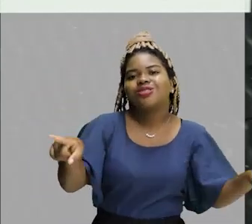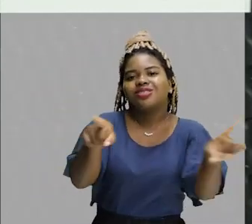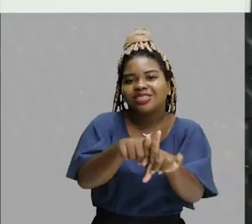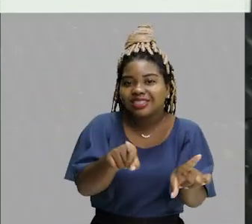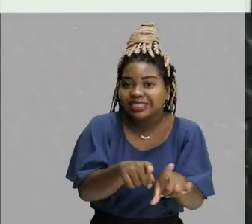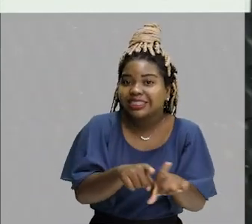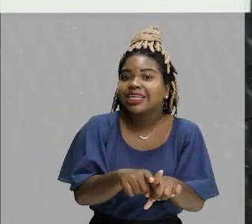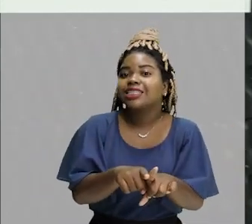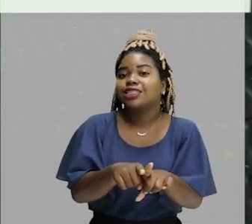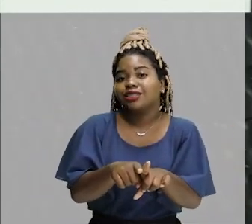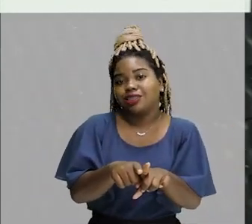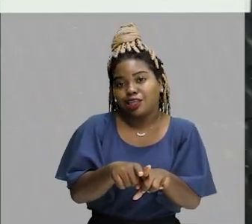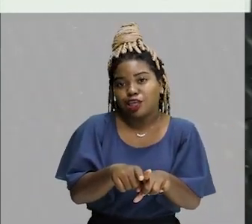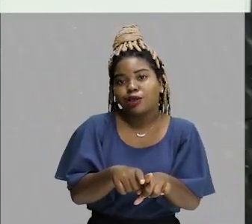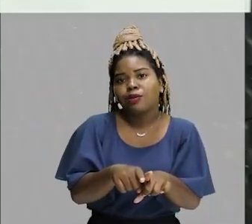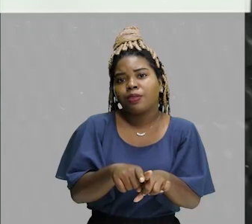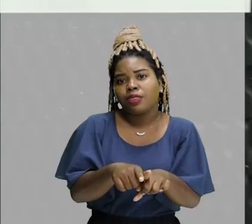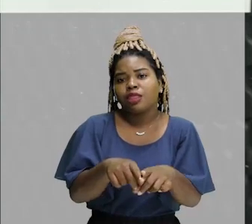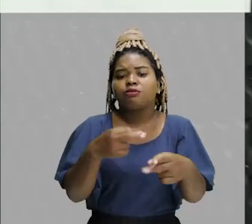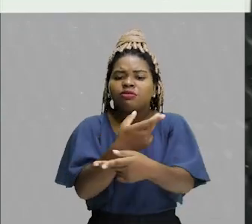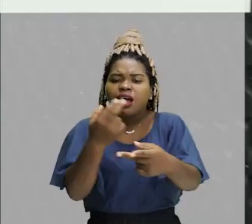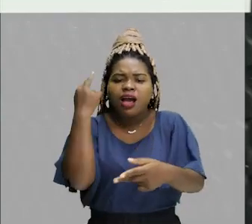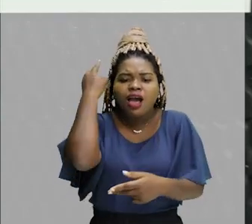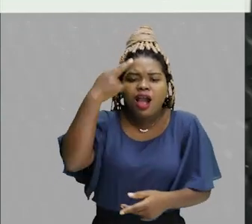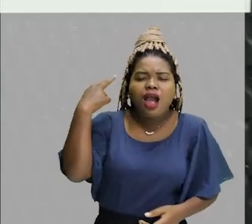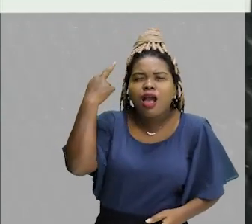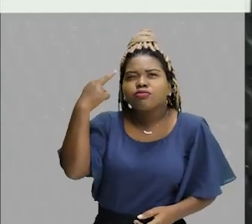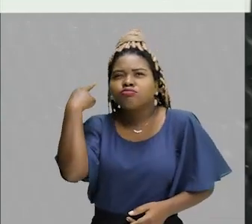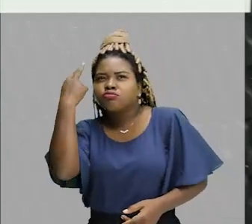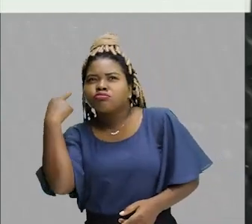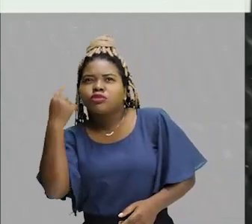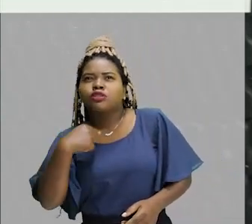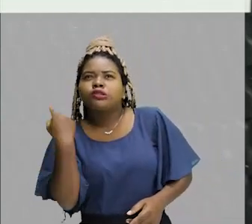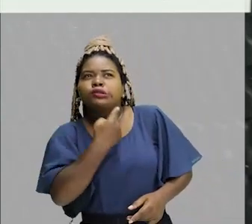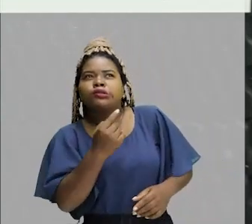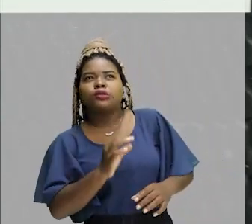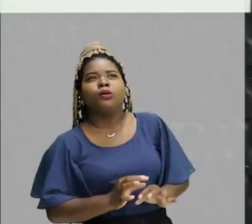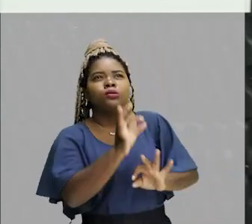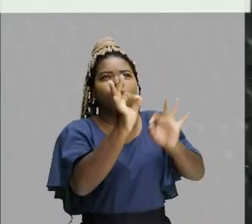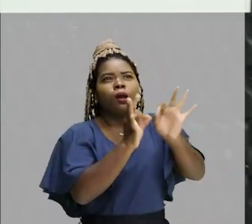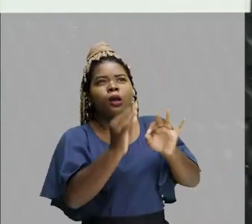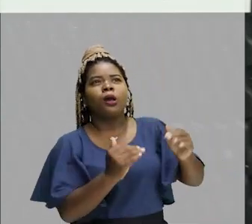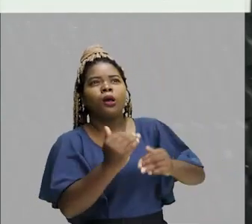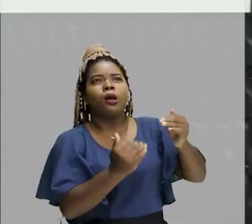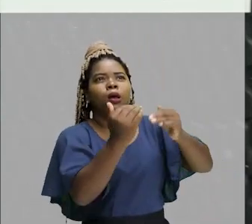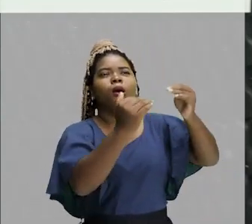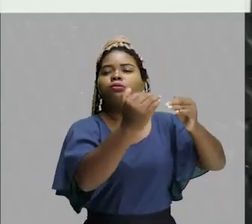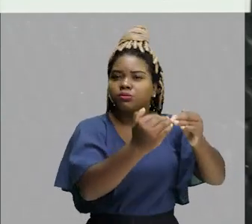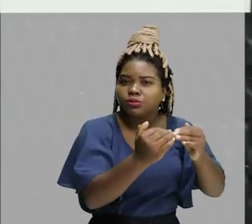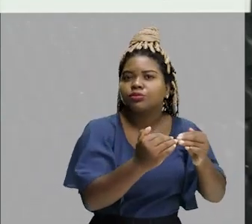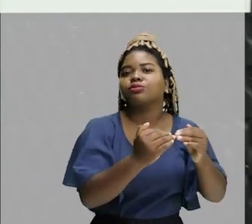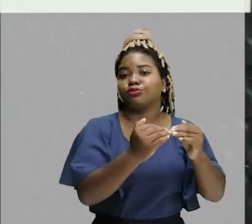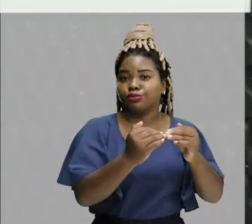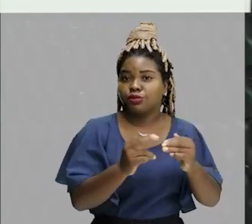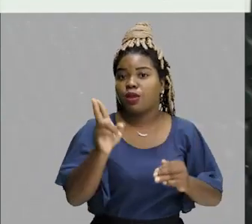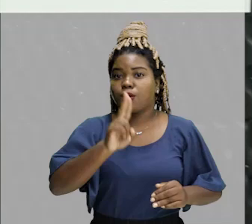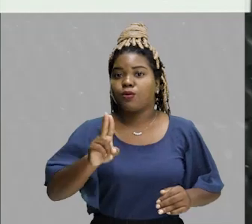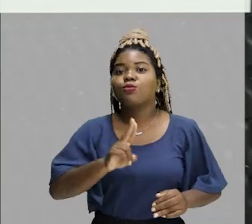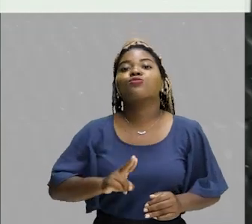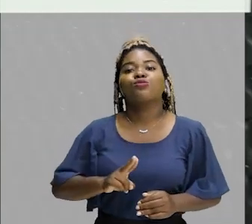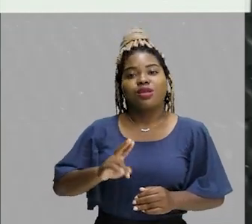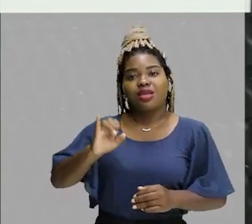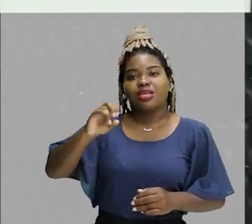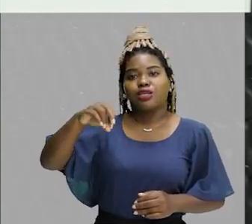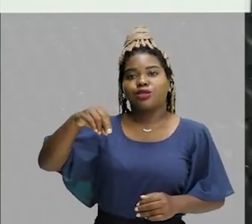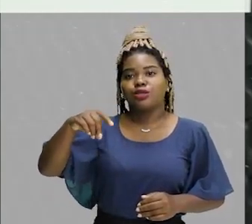mais a indução. Muitos raciocínios que nós arquitetamos, construímos, elaboramos, usam a indução.